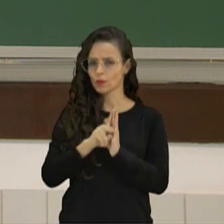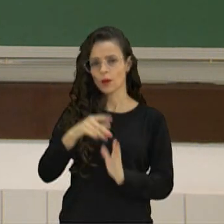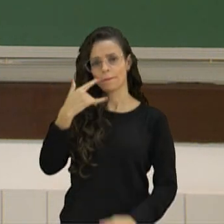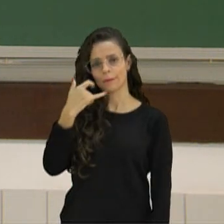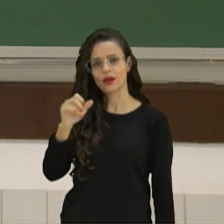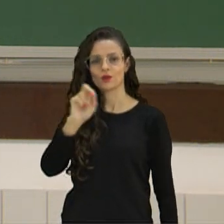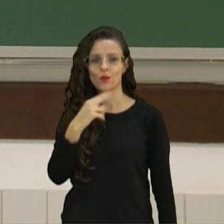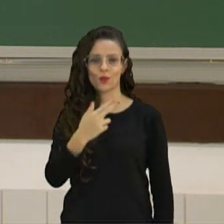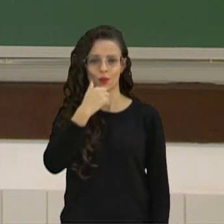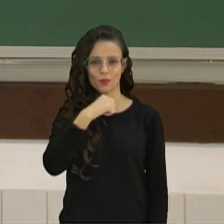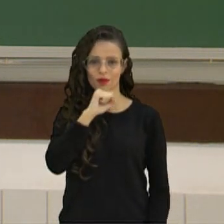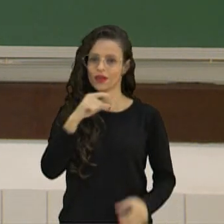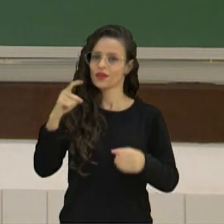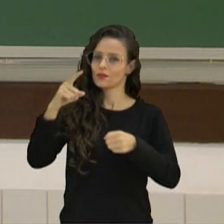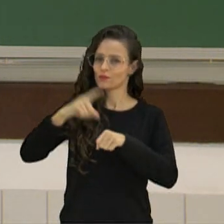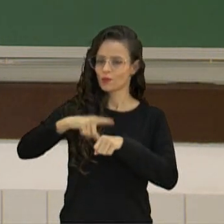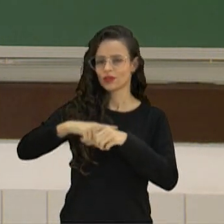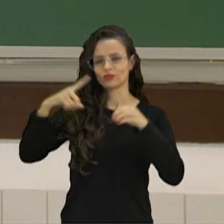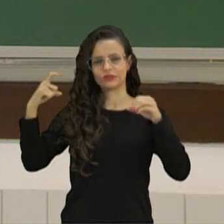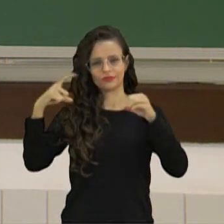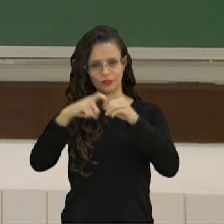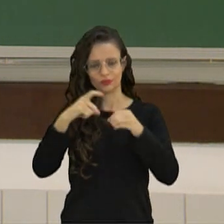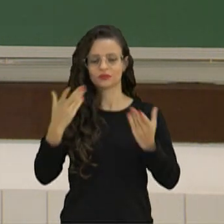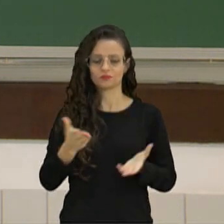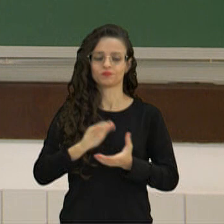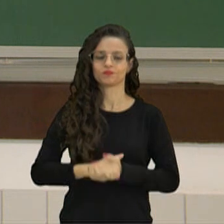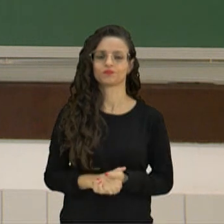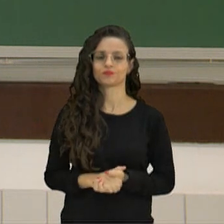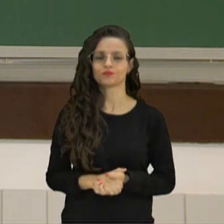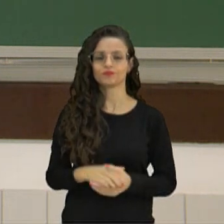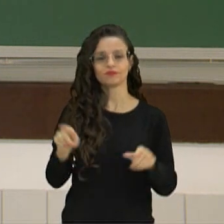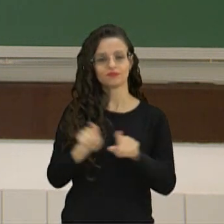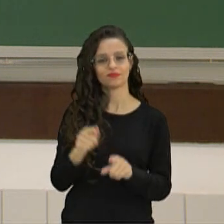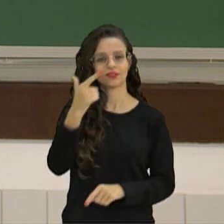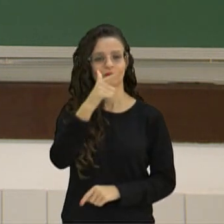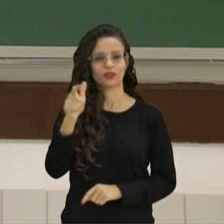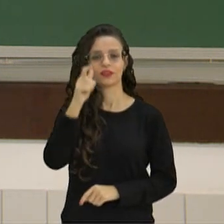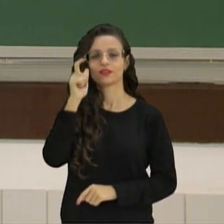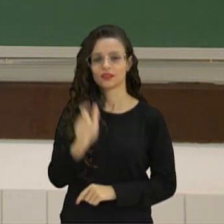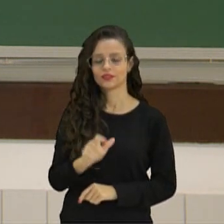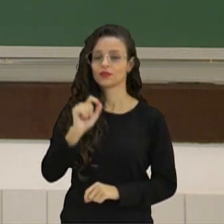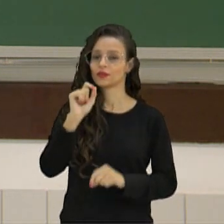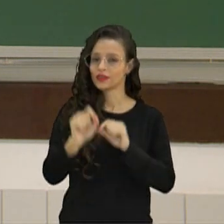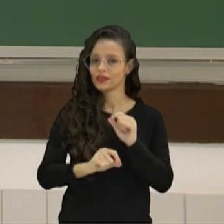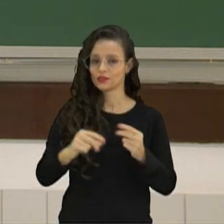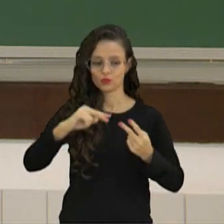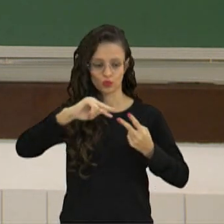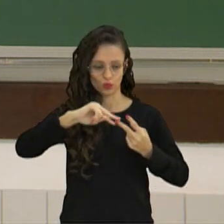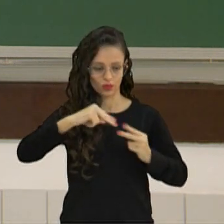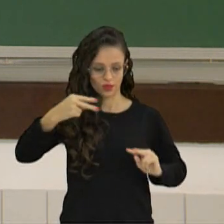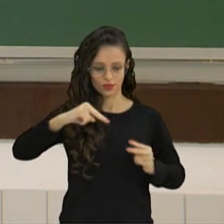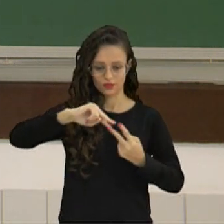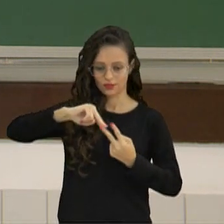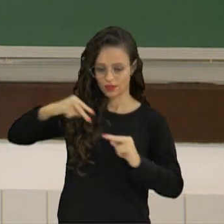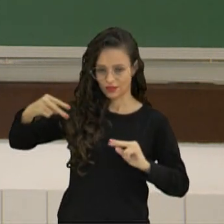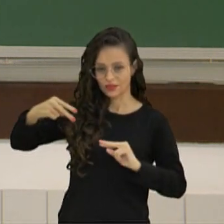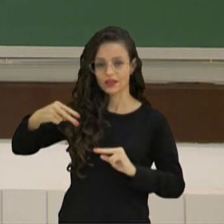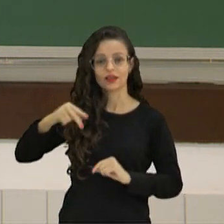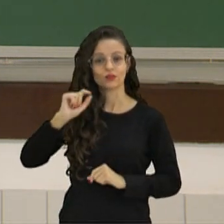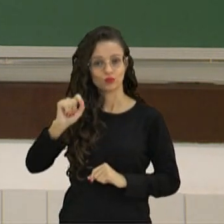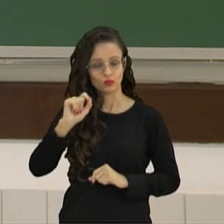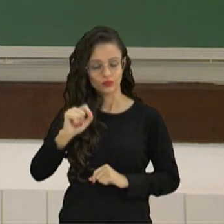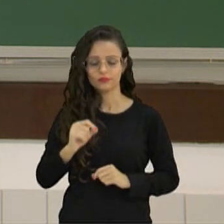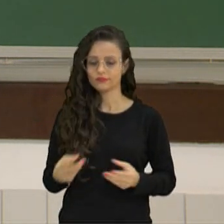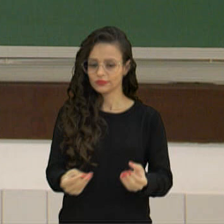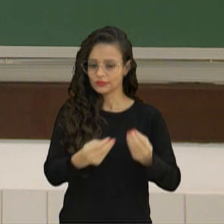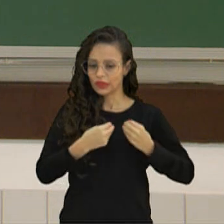Tá bom? Uma outra coisa bem interessante é que esses fragmentos de DNA, os genes, que nos dão